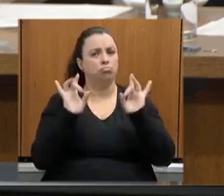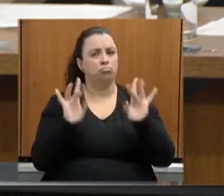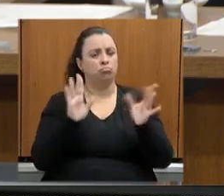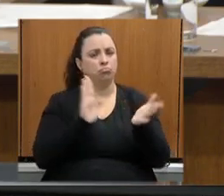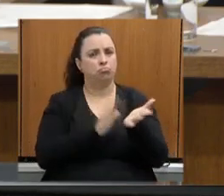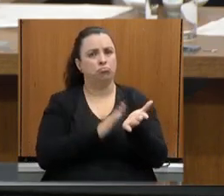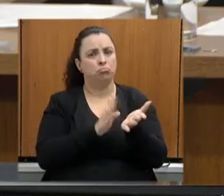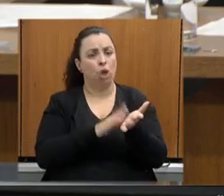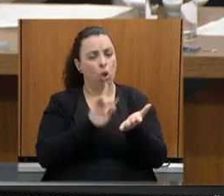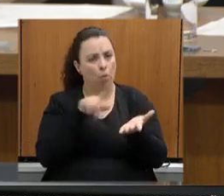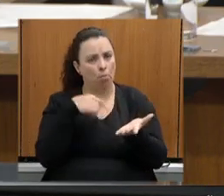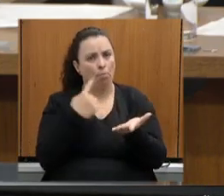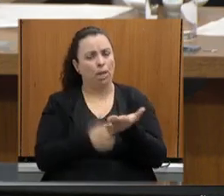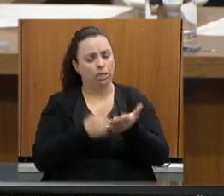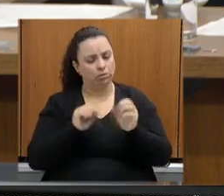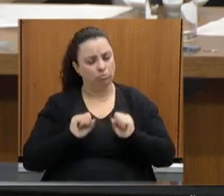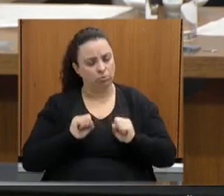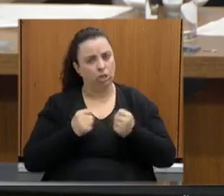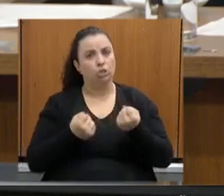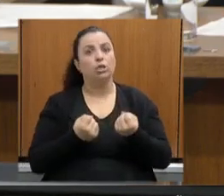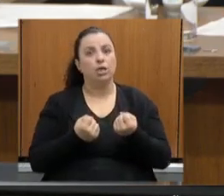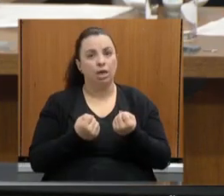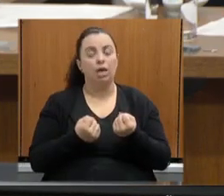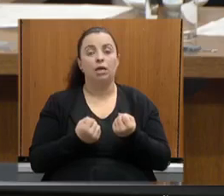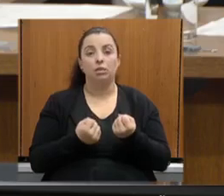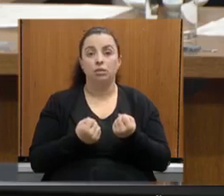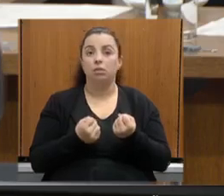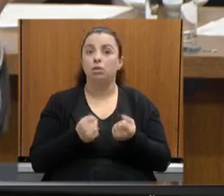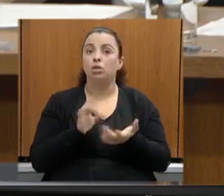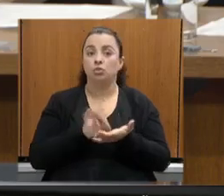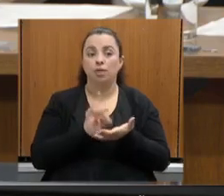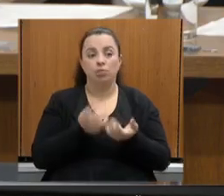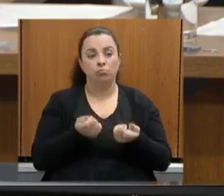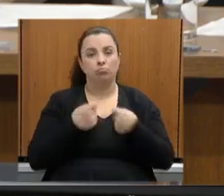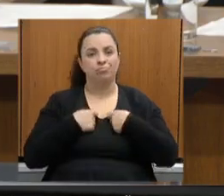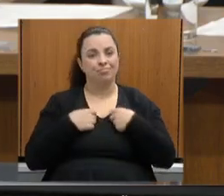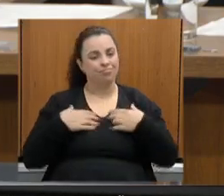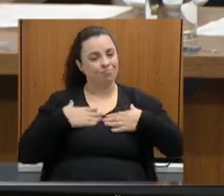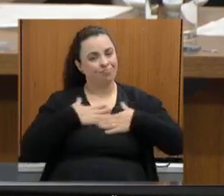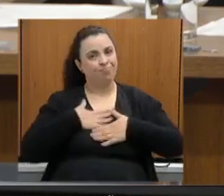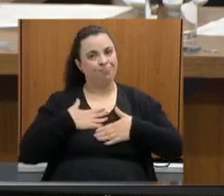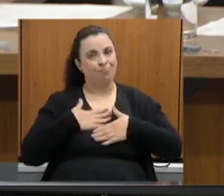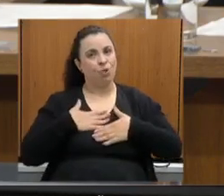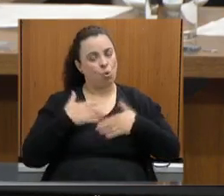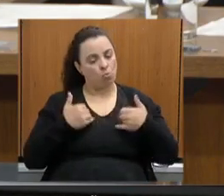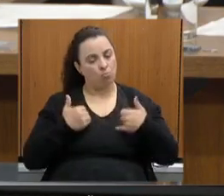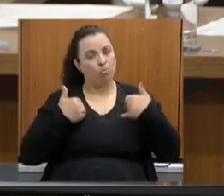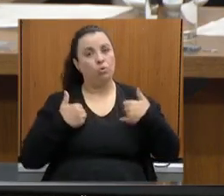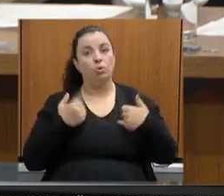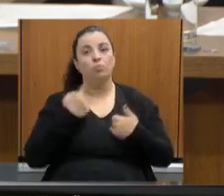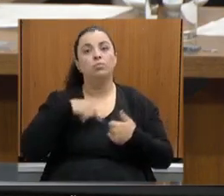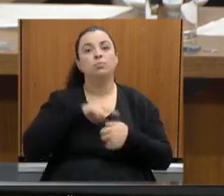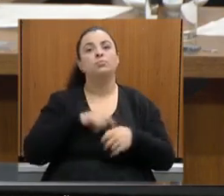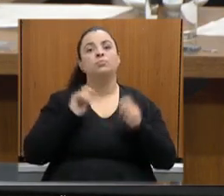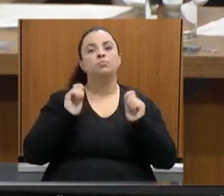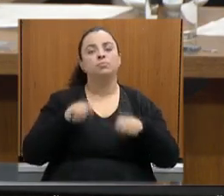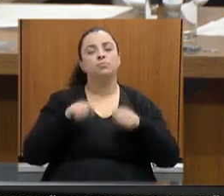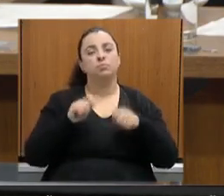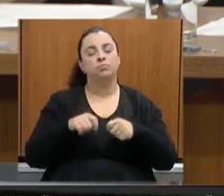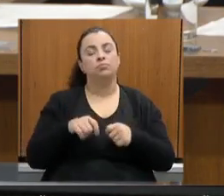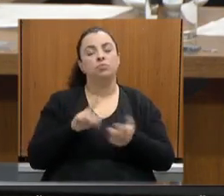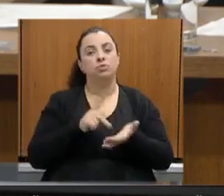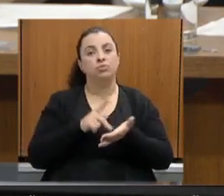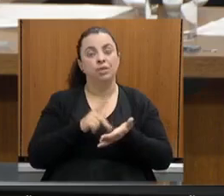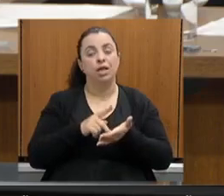compromissada dedicada e que efetivamente É acho que nos orgulha orgulha que a gente possa de fato graças